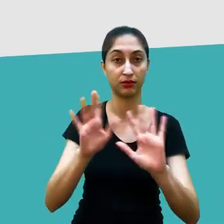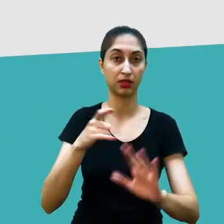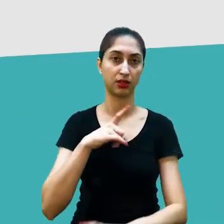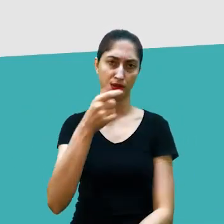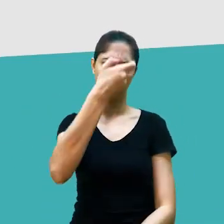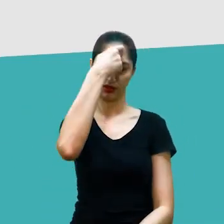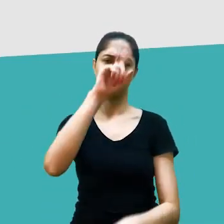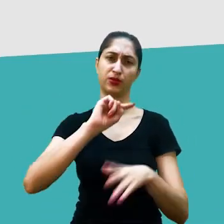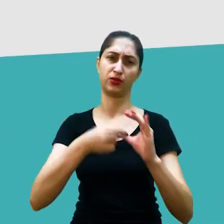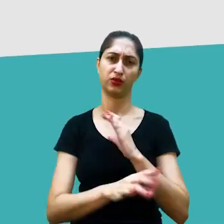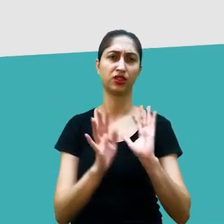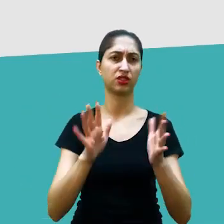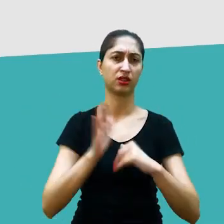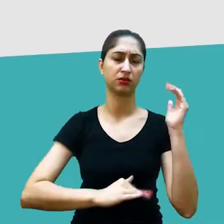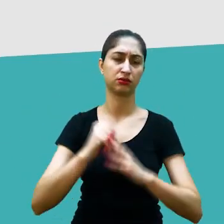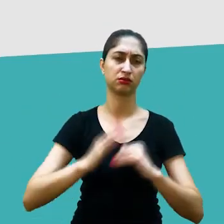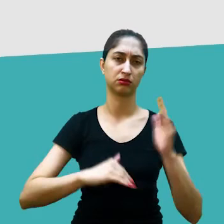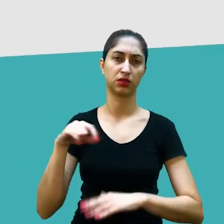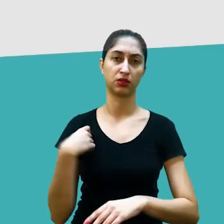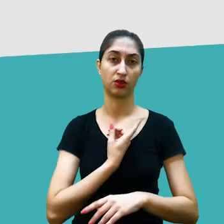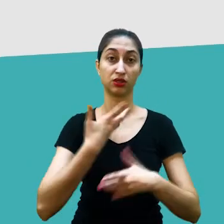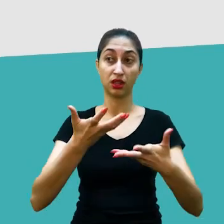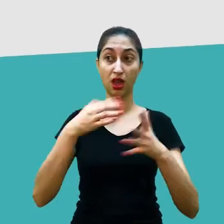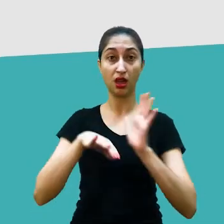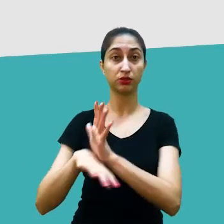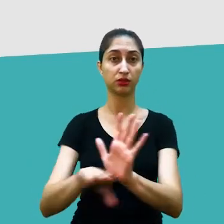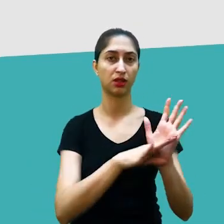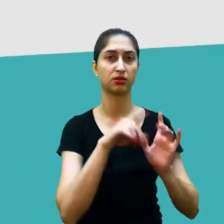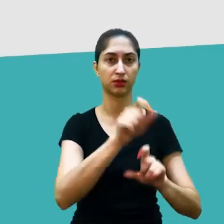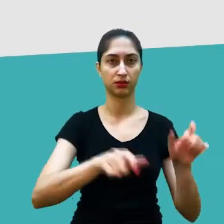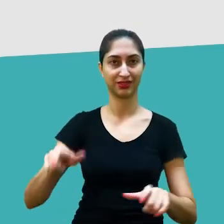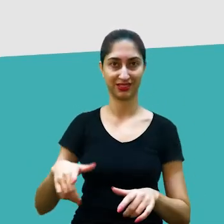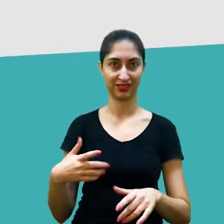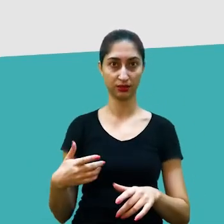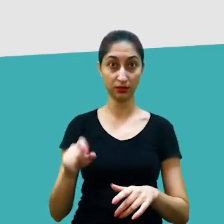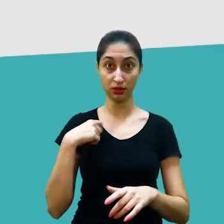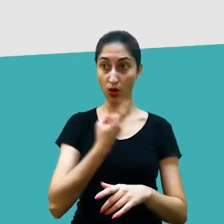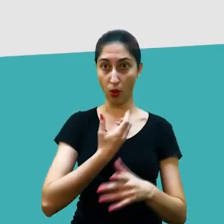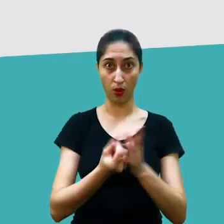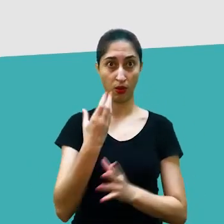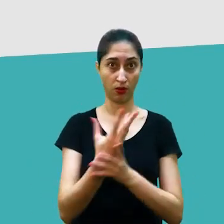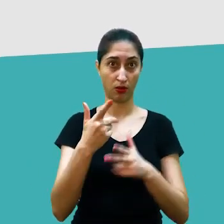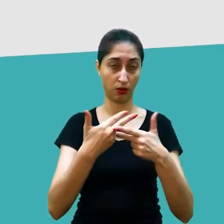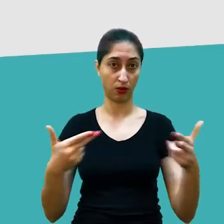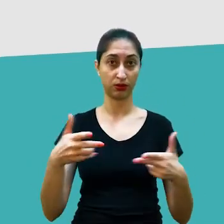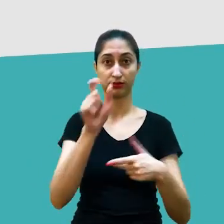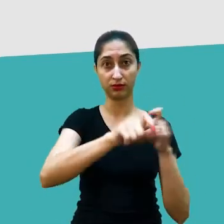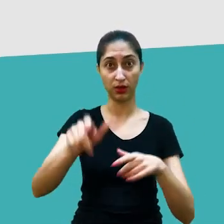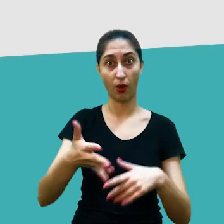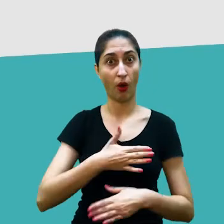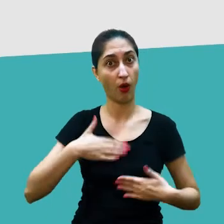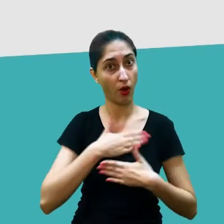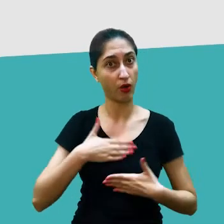mais profunda na nossa profissão, que é servir ao outro, né? A nossa profissão é produzir coisas encantadoras,